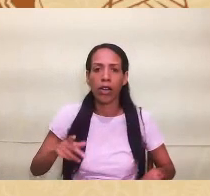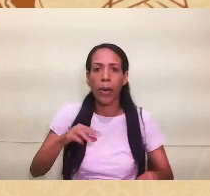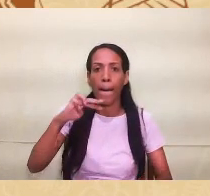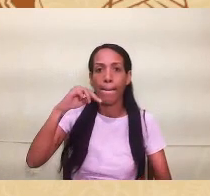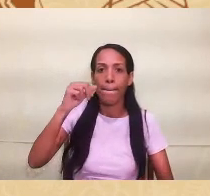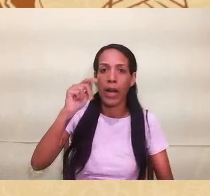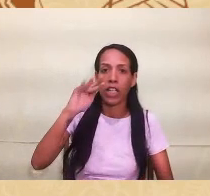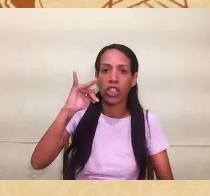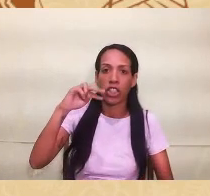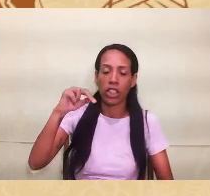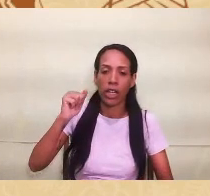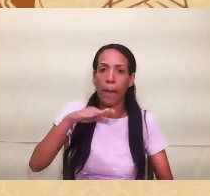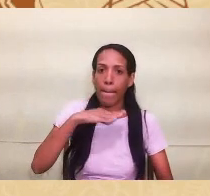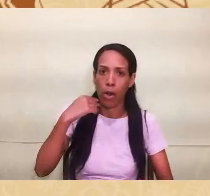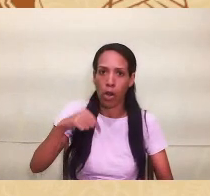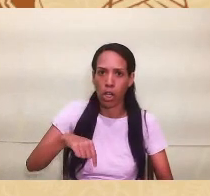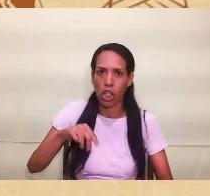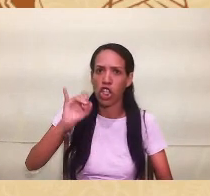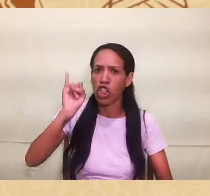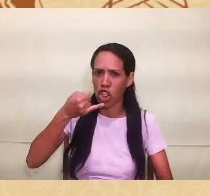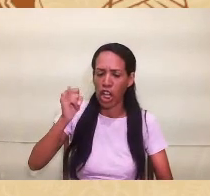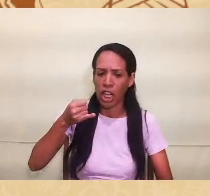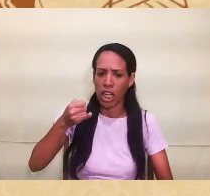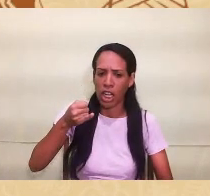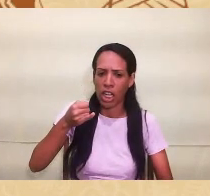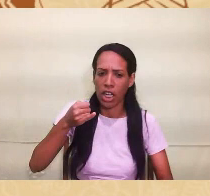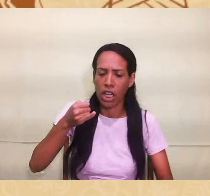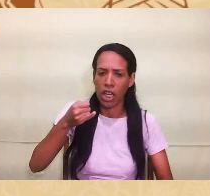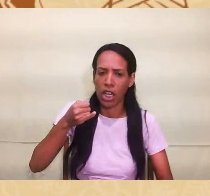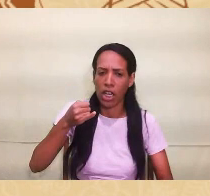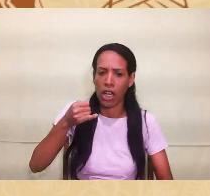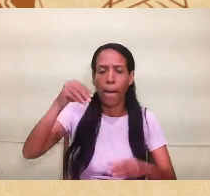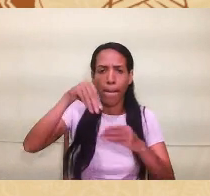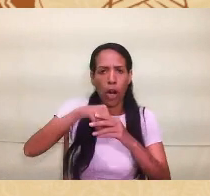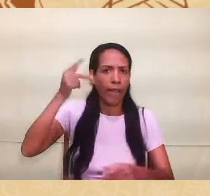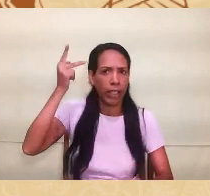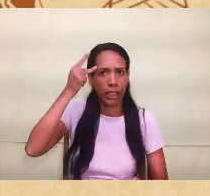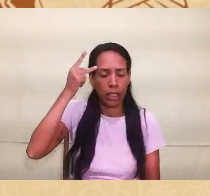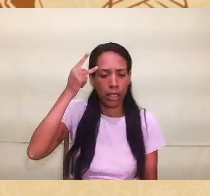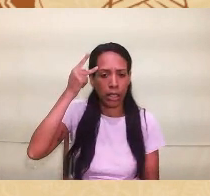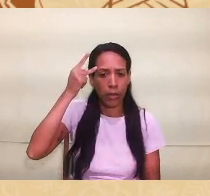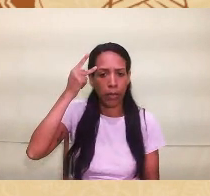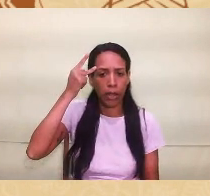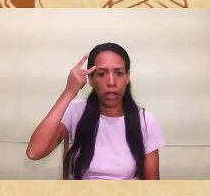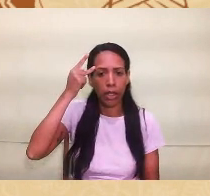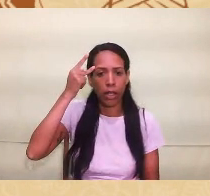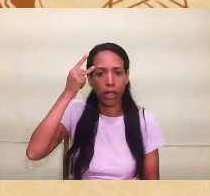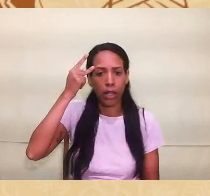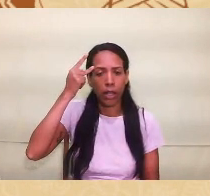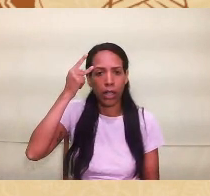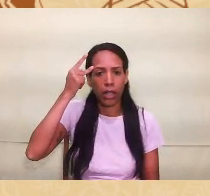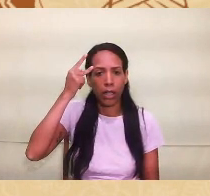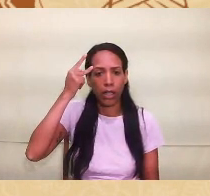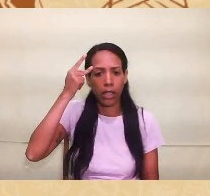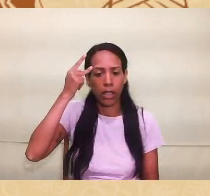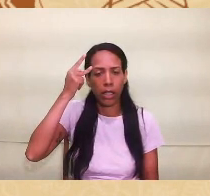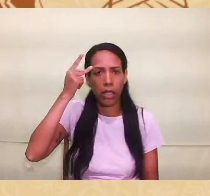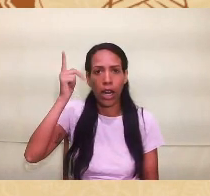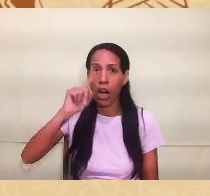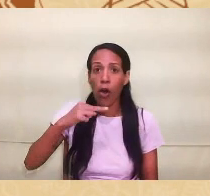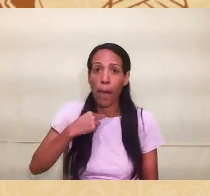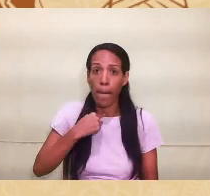esse mês aqui, esse ano aqui em janeiro. Minha tia Mariquinha morava em São Paulo e em Itaim Paulista. Ela não pôde